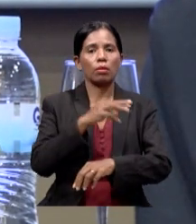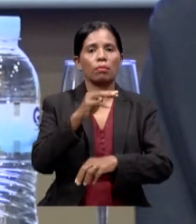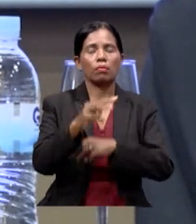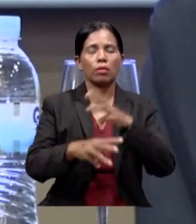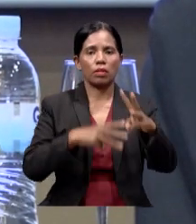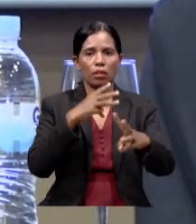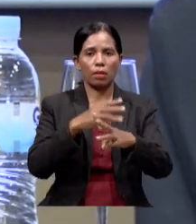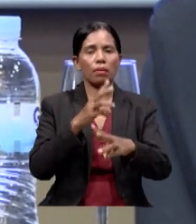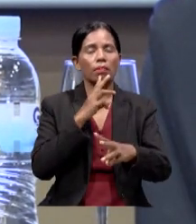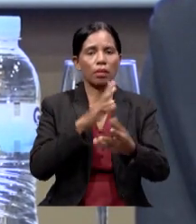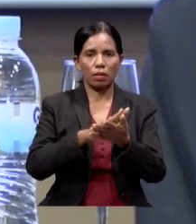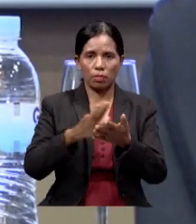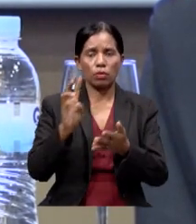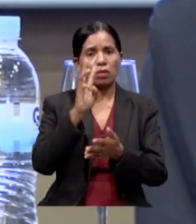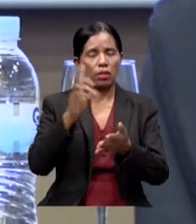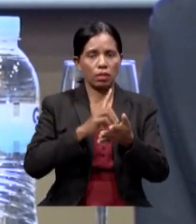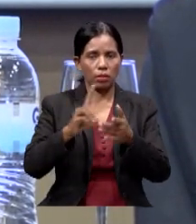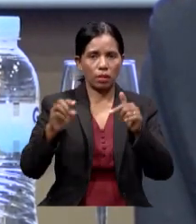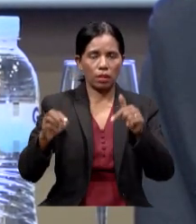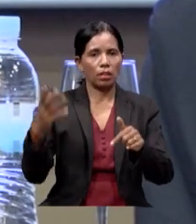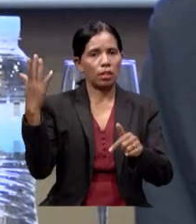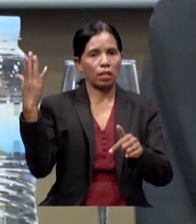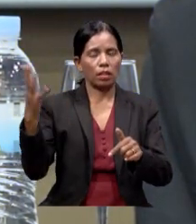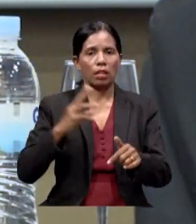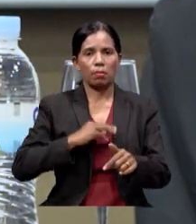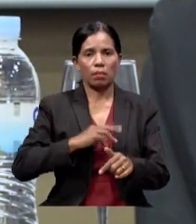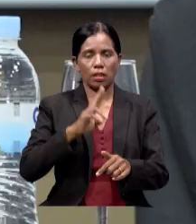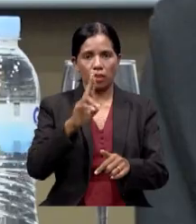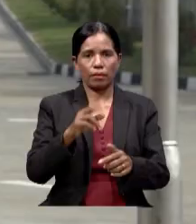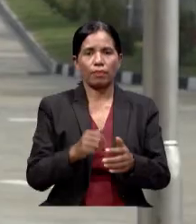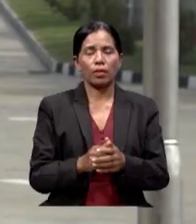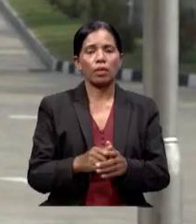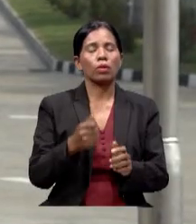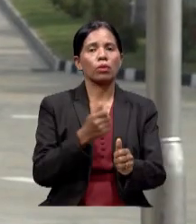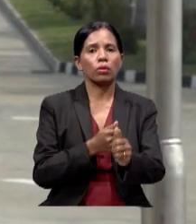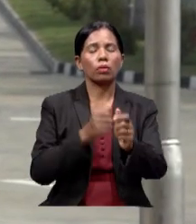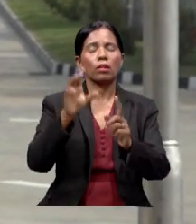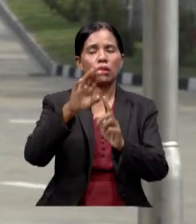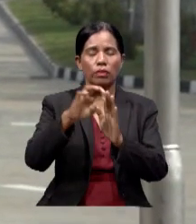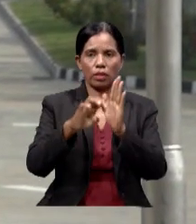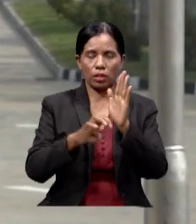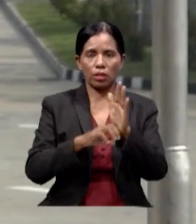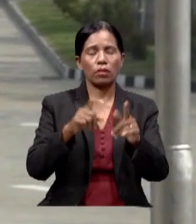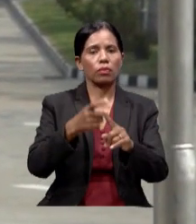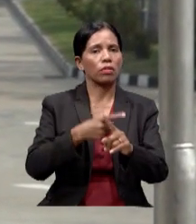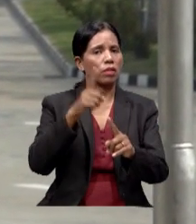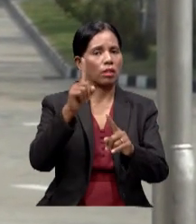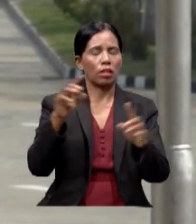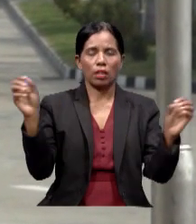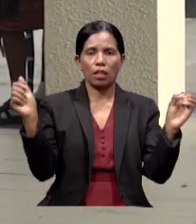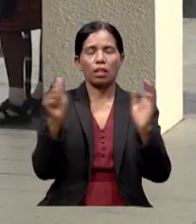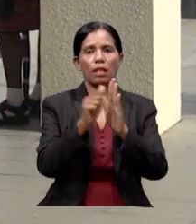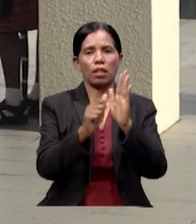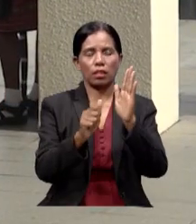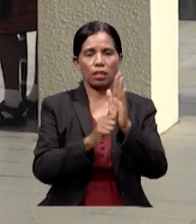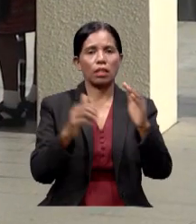quarta semana ne, e a City 8, man lewana dili. Tur chefe estado, durante ne besik fulan ida ona, la hi azenda,